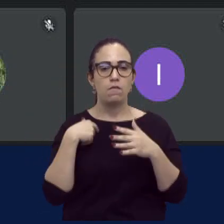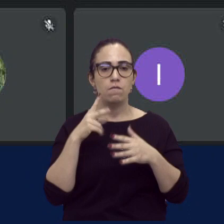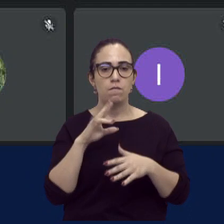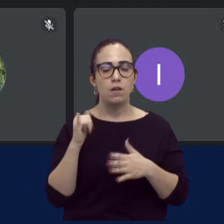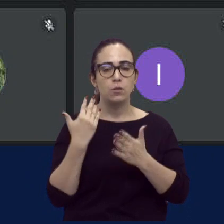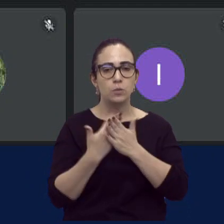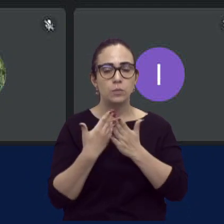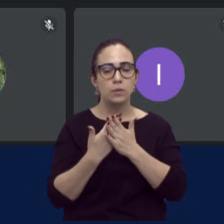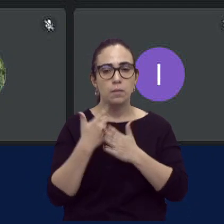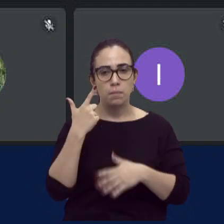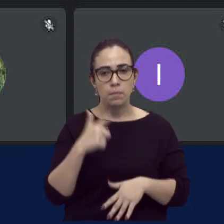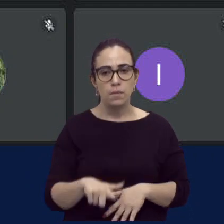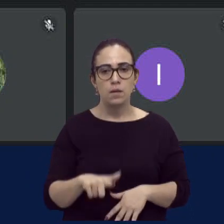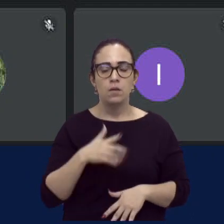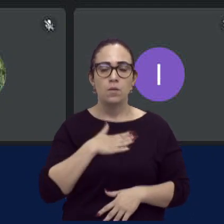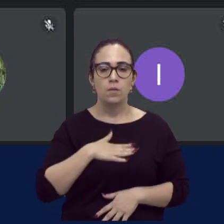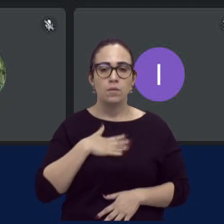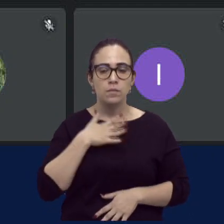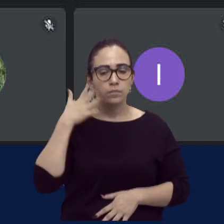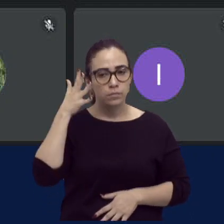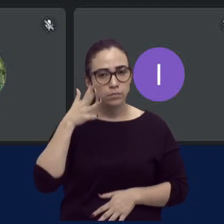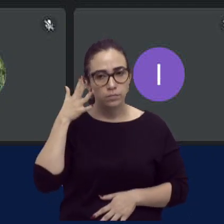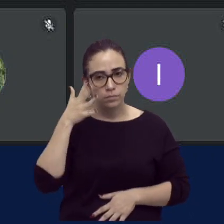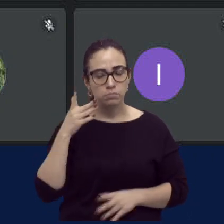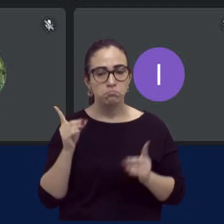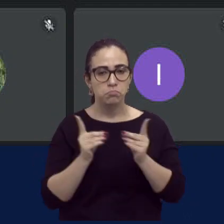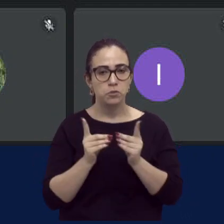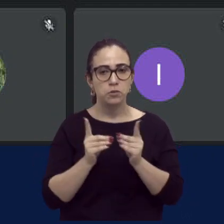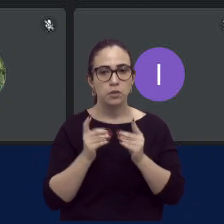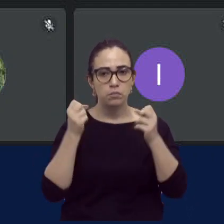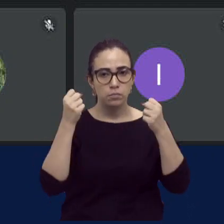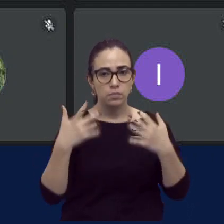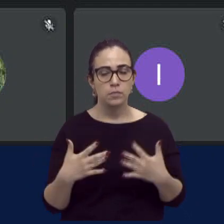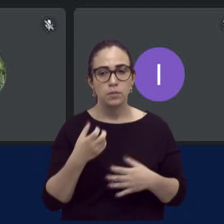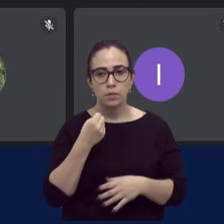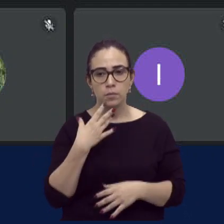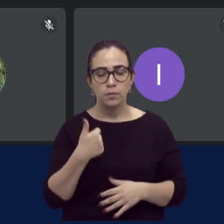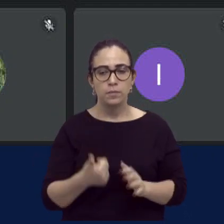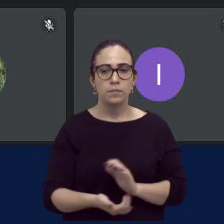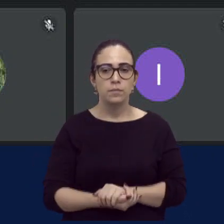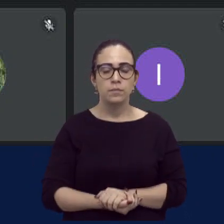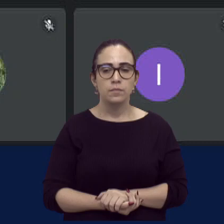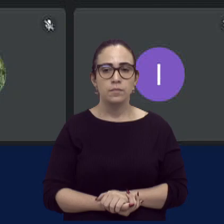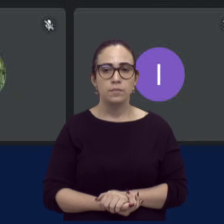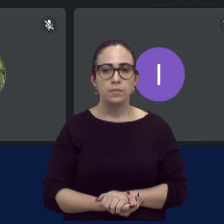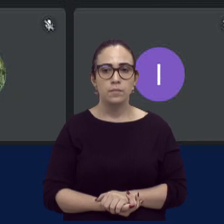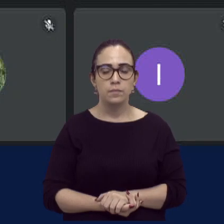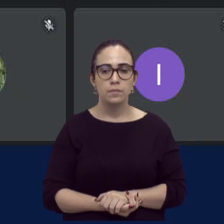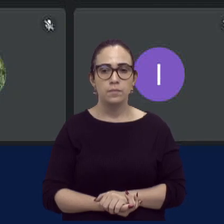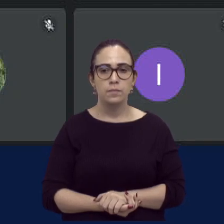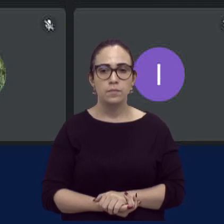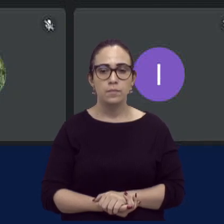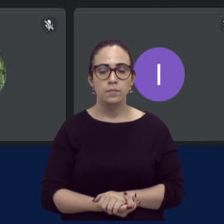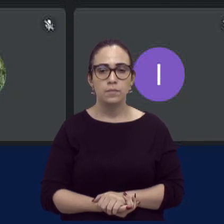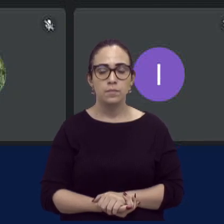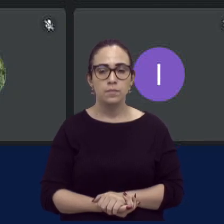mais do assunto. Adorei a sua explanação, muito didática, muito útil para todos nós. Olha só que bacana.